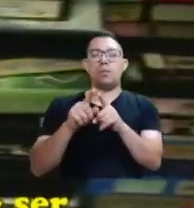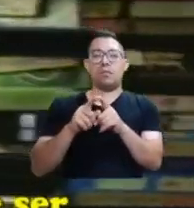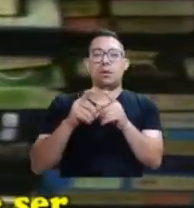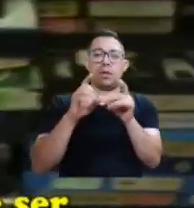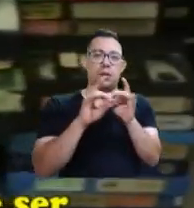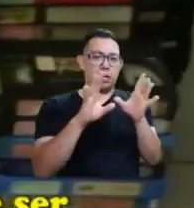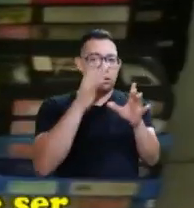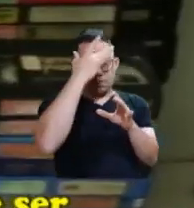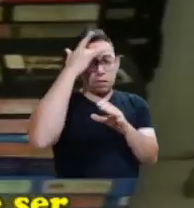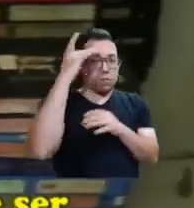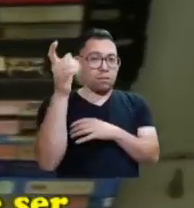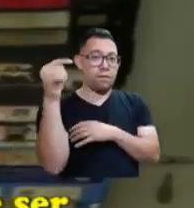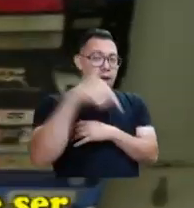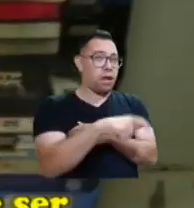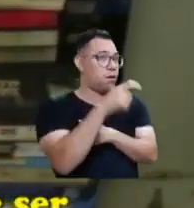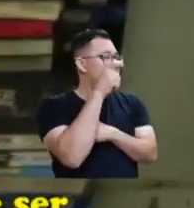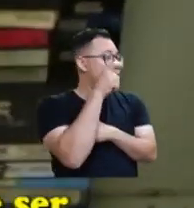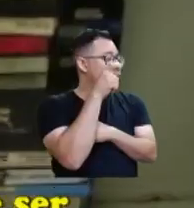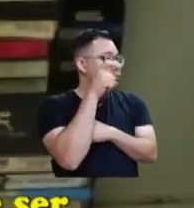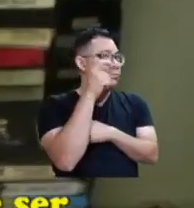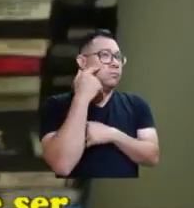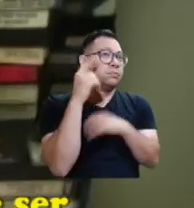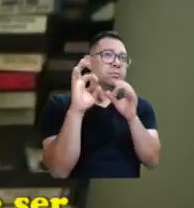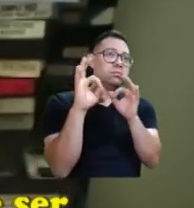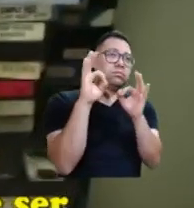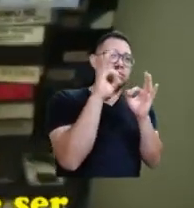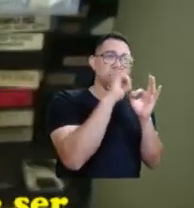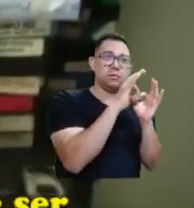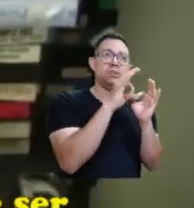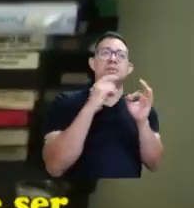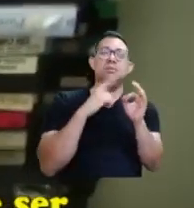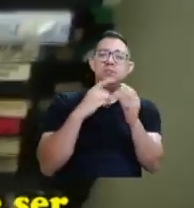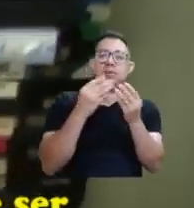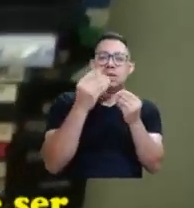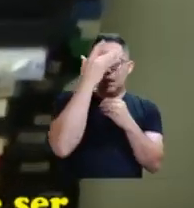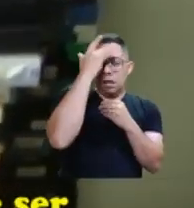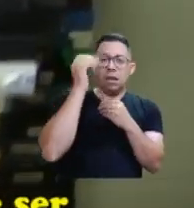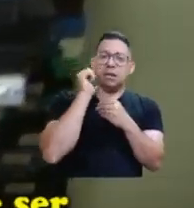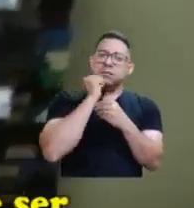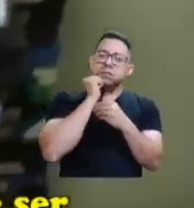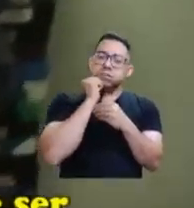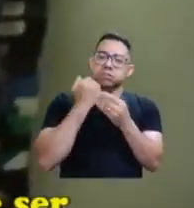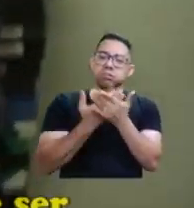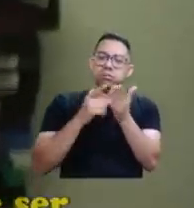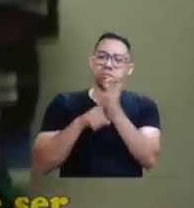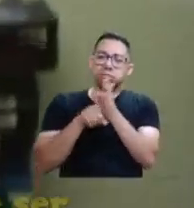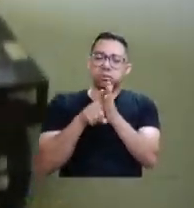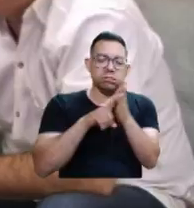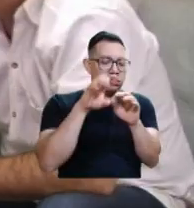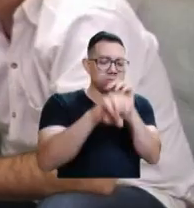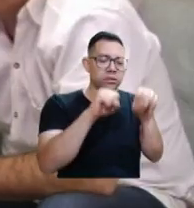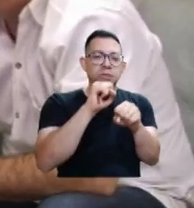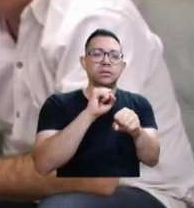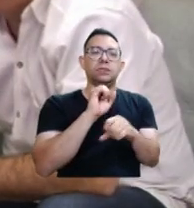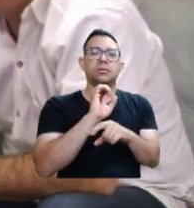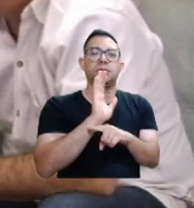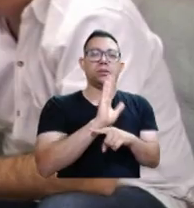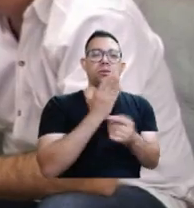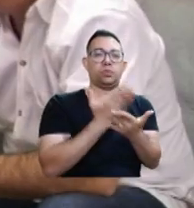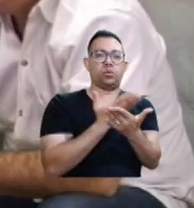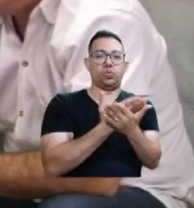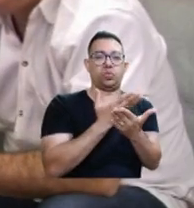Unesp, né? E deixar esses filmes com acesso aí para a comunidade científica que tenha